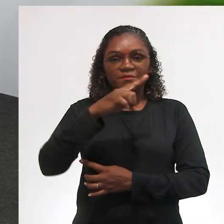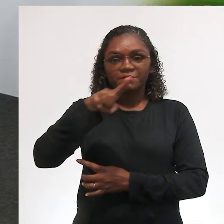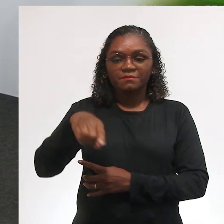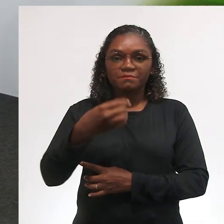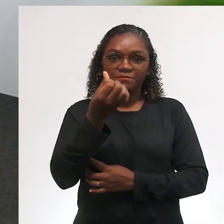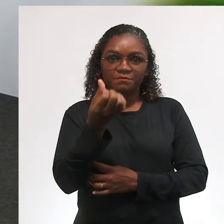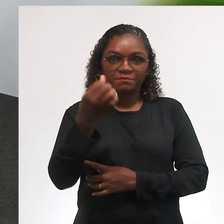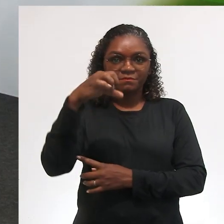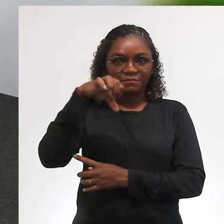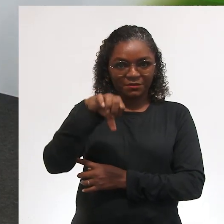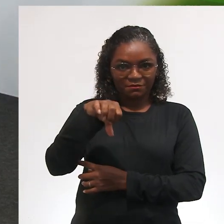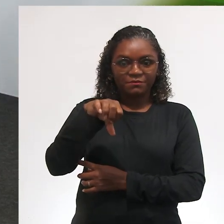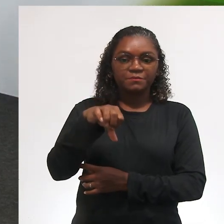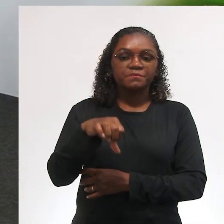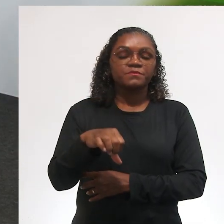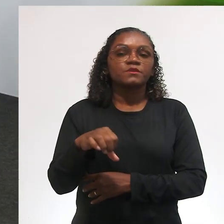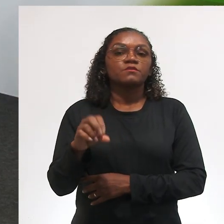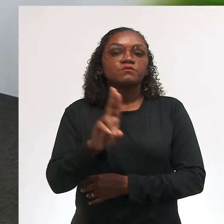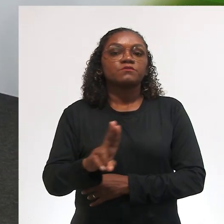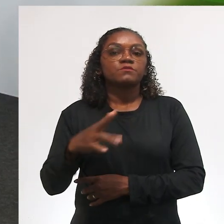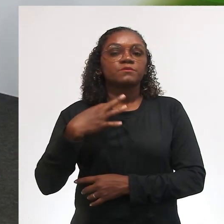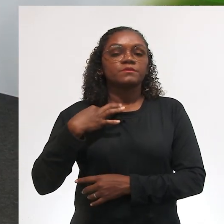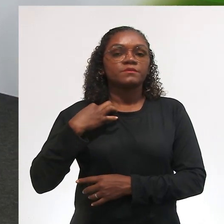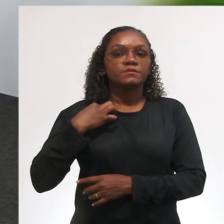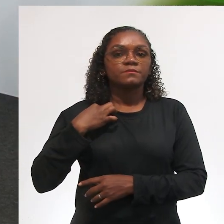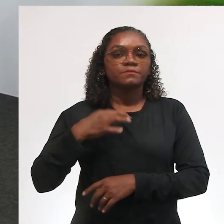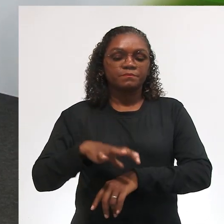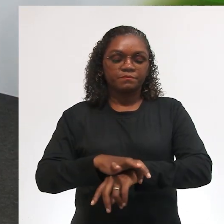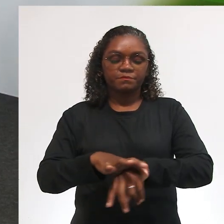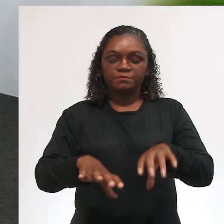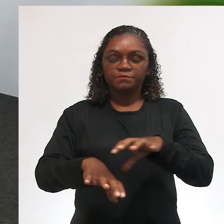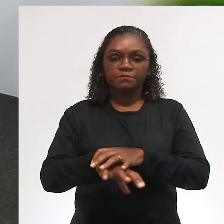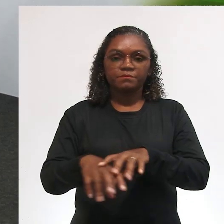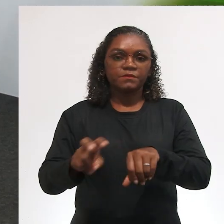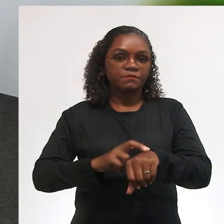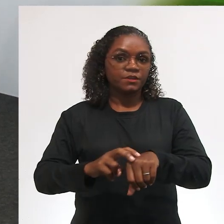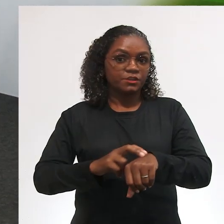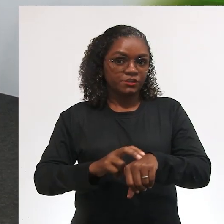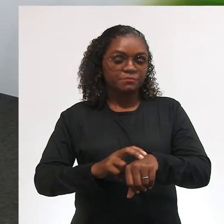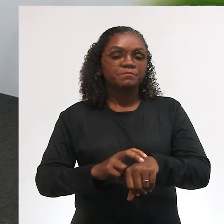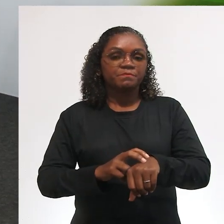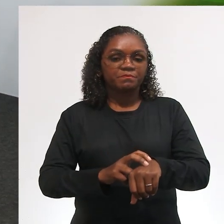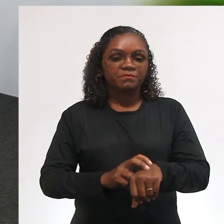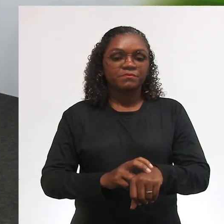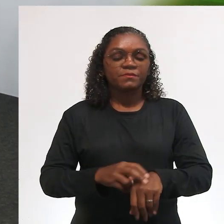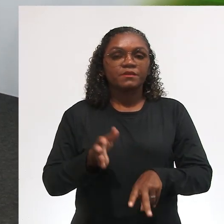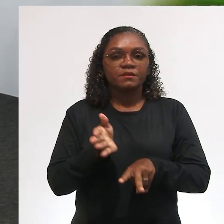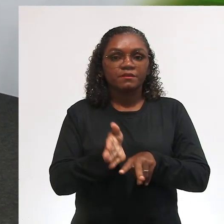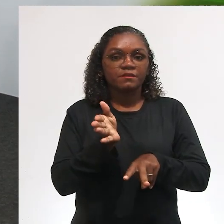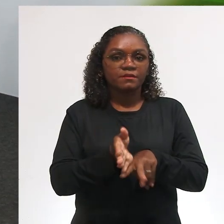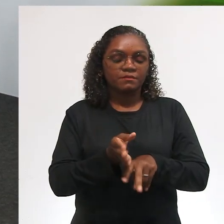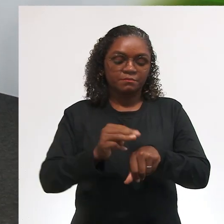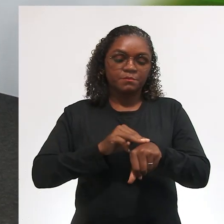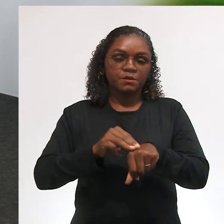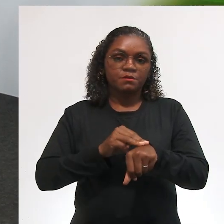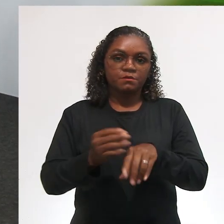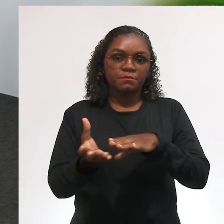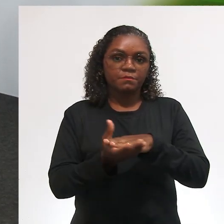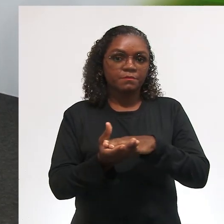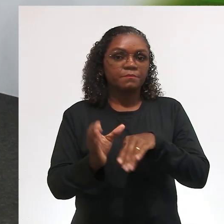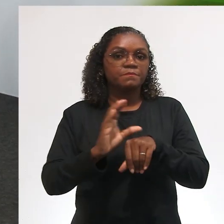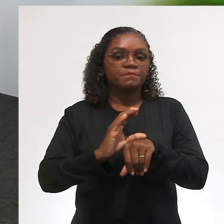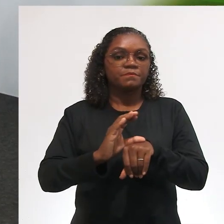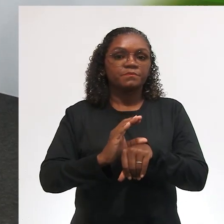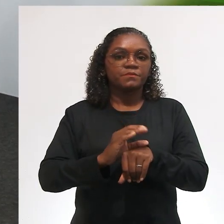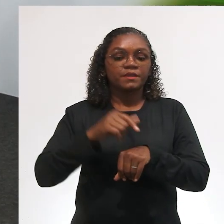de altura, estou vestido uma camisa verde clara de mangas compridas, uma calça marrom e tênis cinzas.